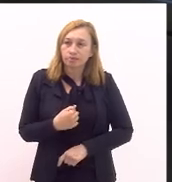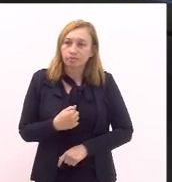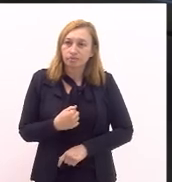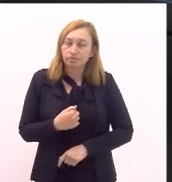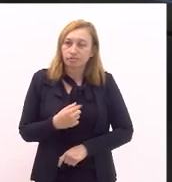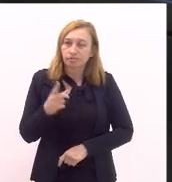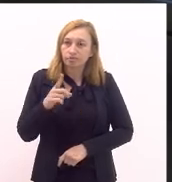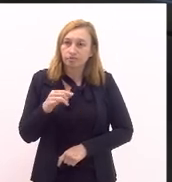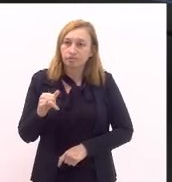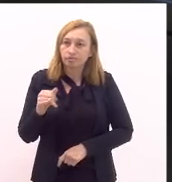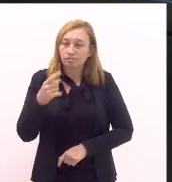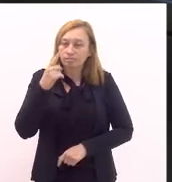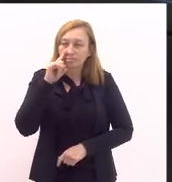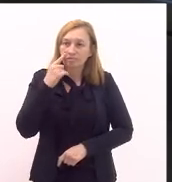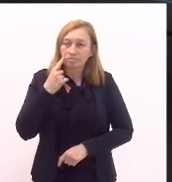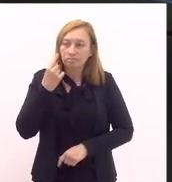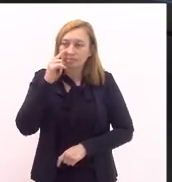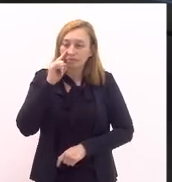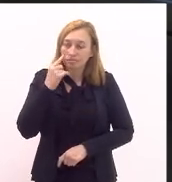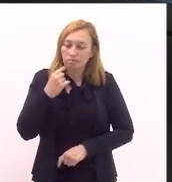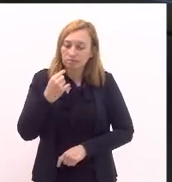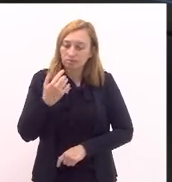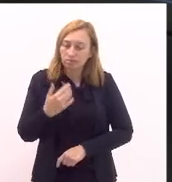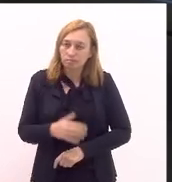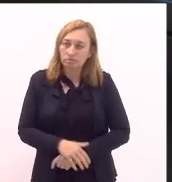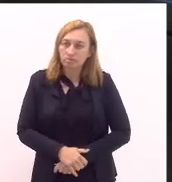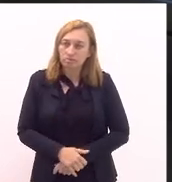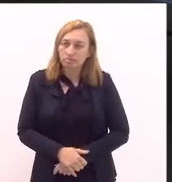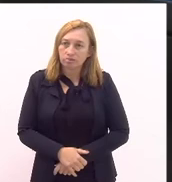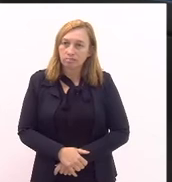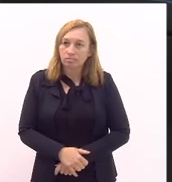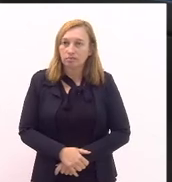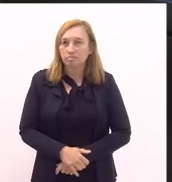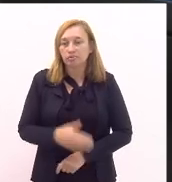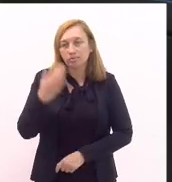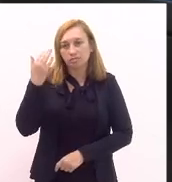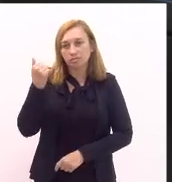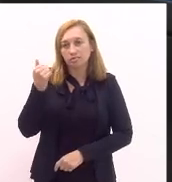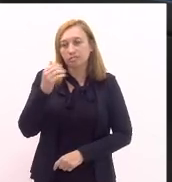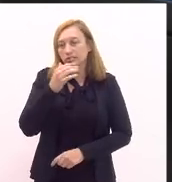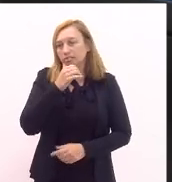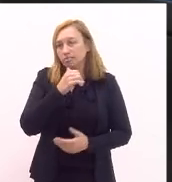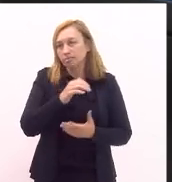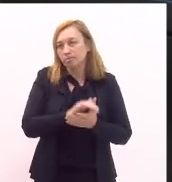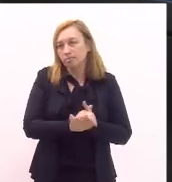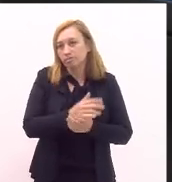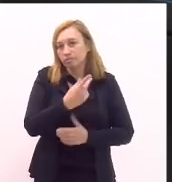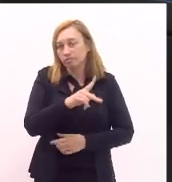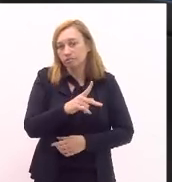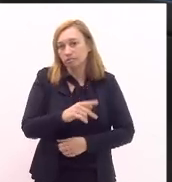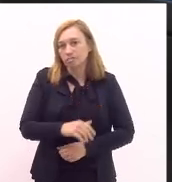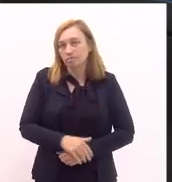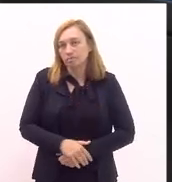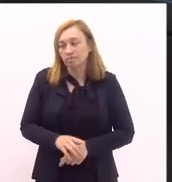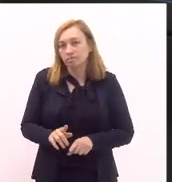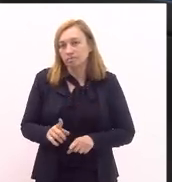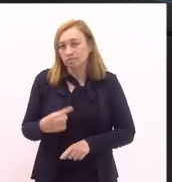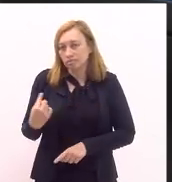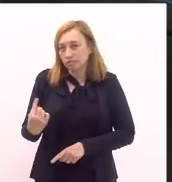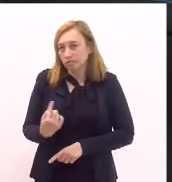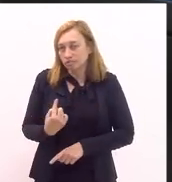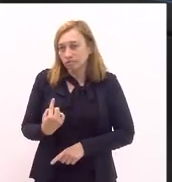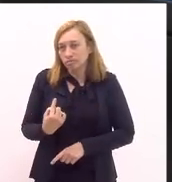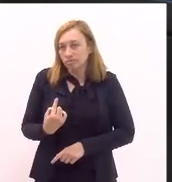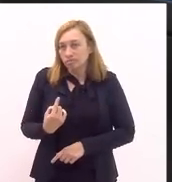esses dias tem chorado muito sabe eu sei que a esposa dele tá aí também nós temos